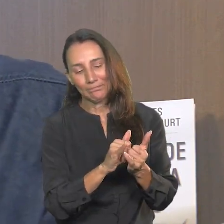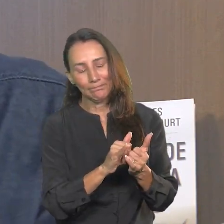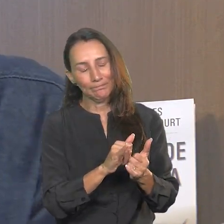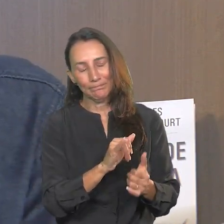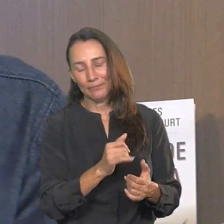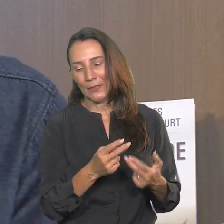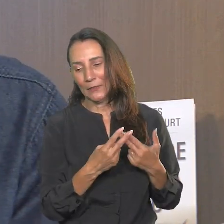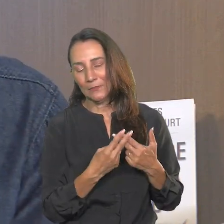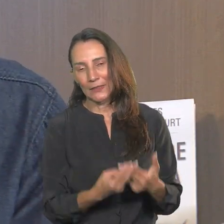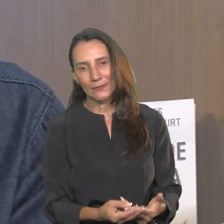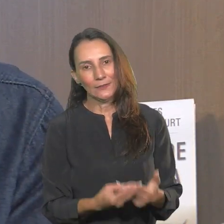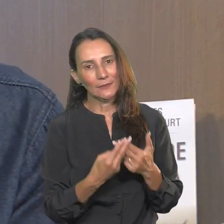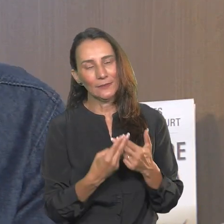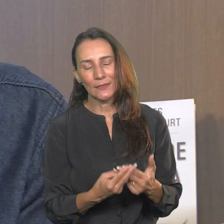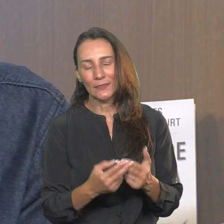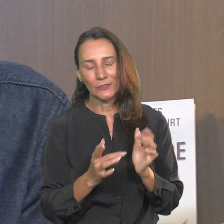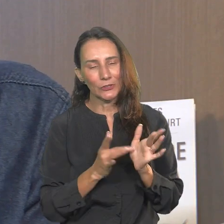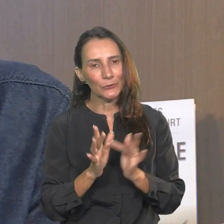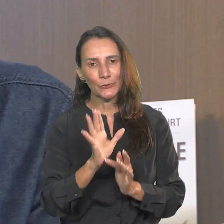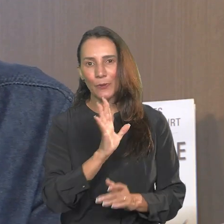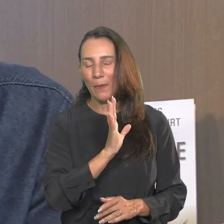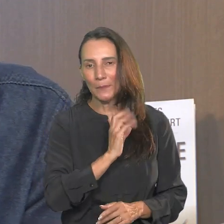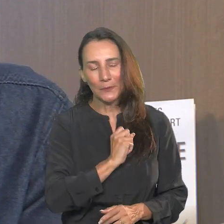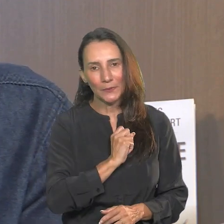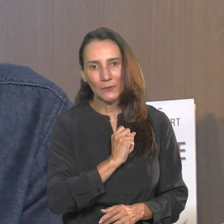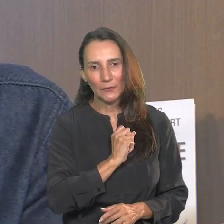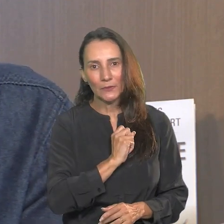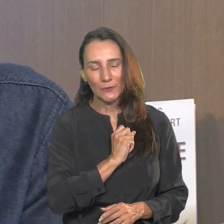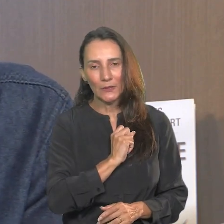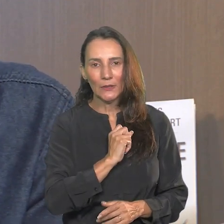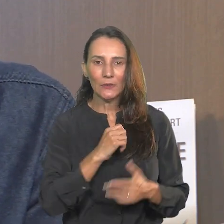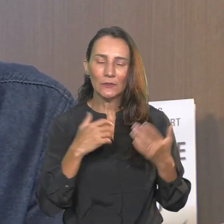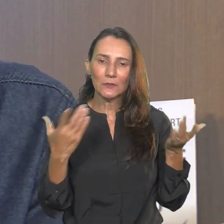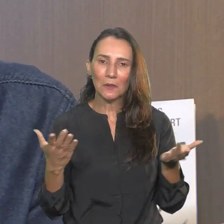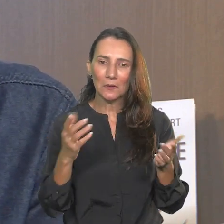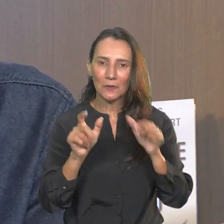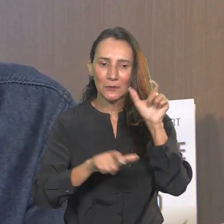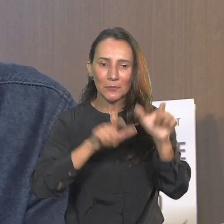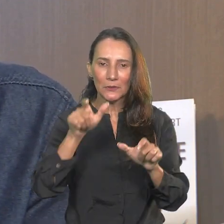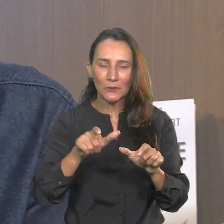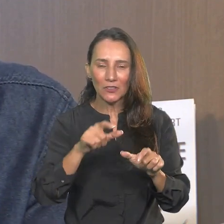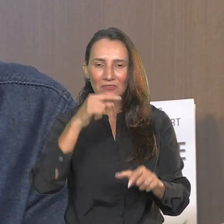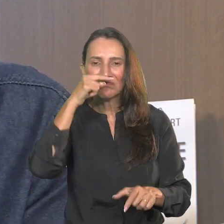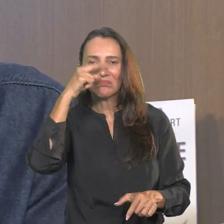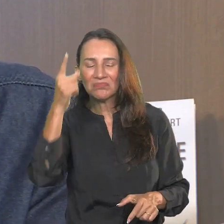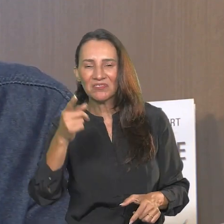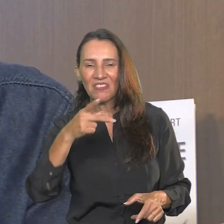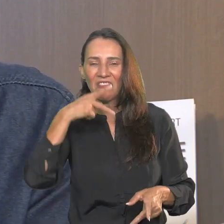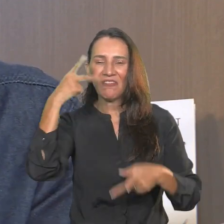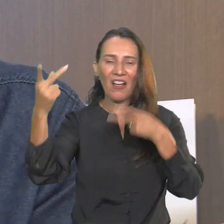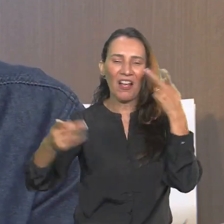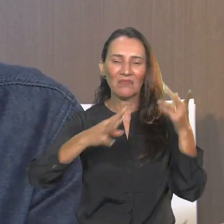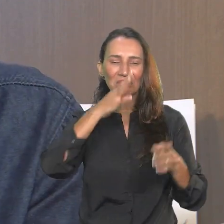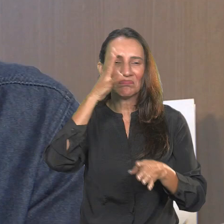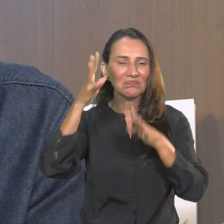é a expressão exata do amor de Deus. Então os homens serão arrogantes,